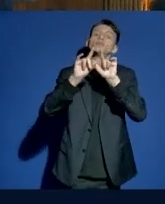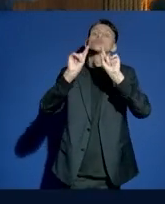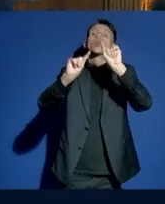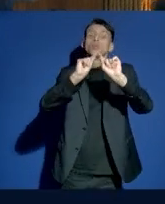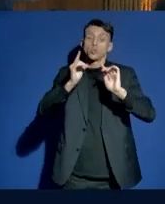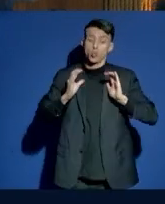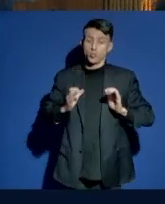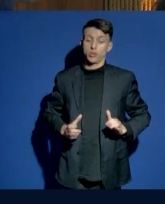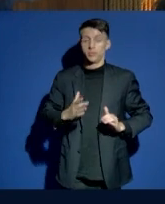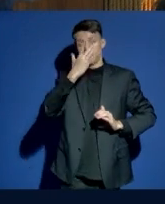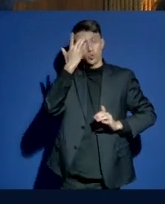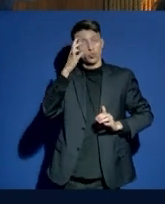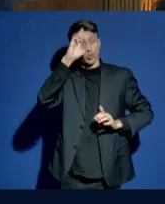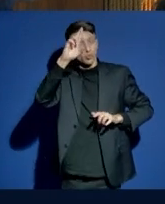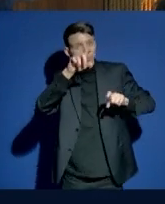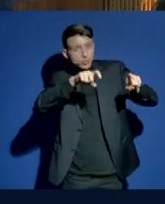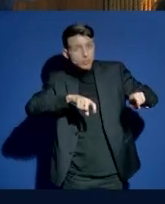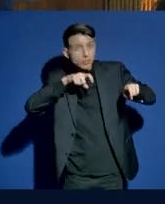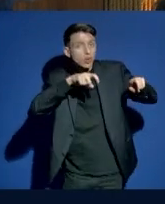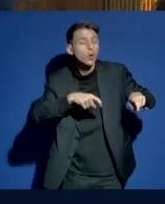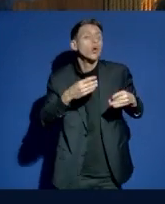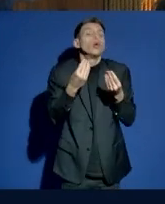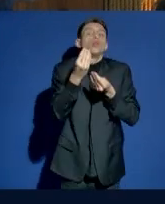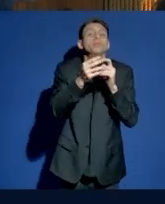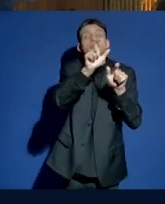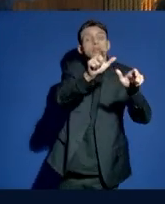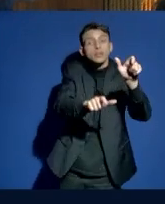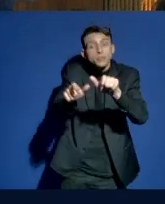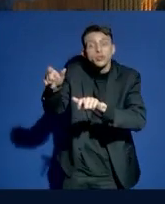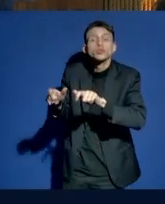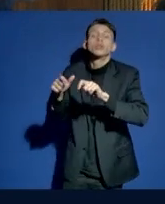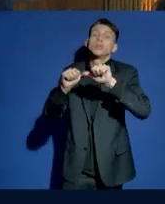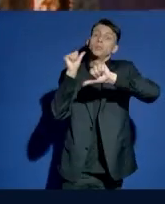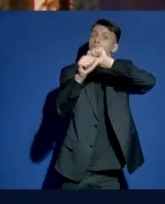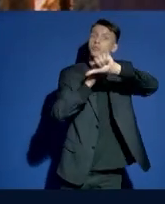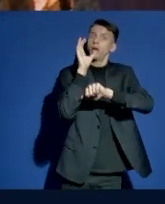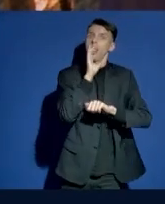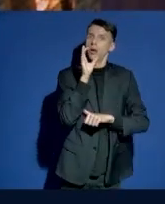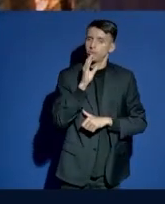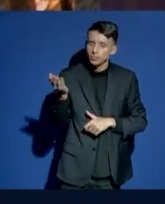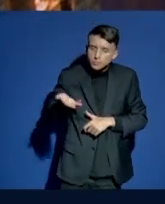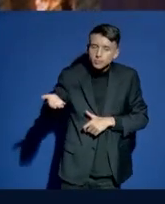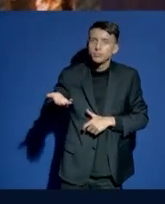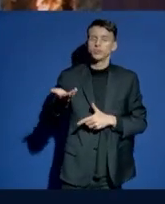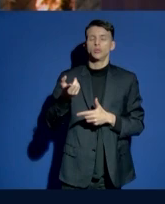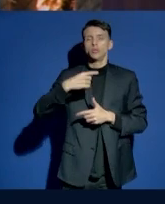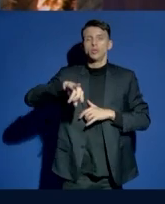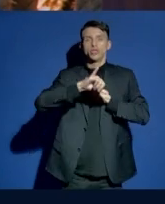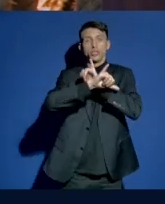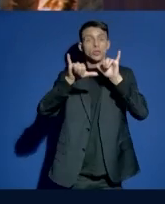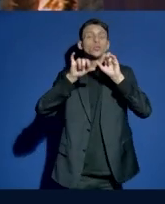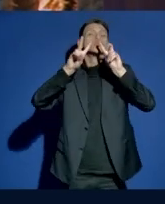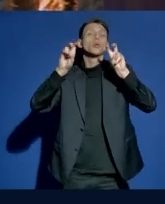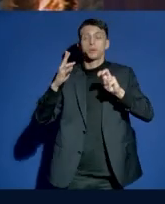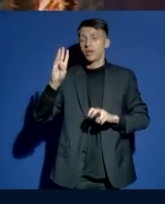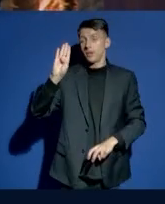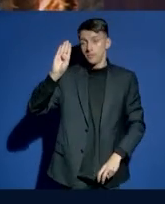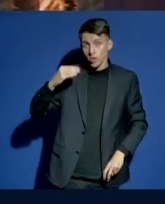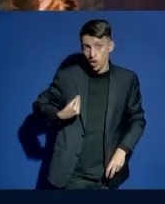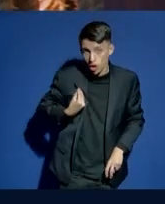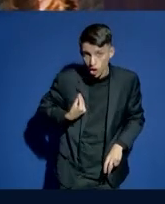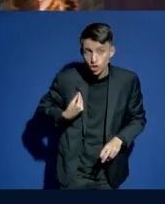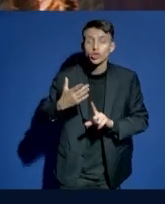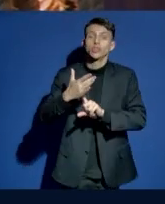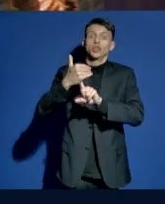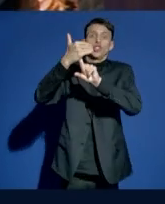comportamento do produtor. O comportamento do produtor, ele está mudando numa velocidade muito rápida. Então, quando a gente fala de biológicos hoje, que é uma